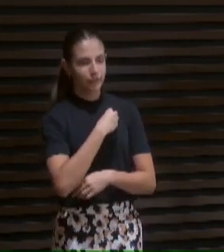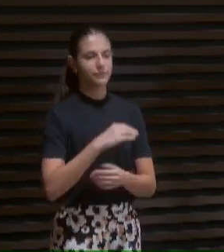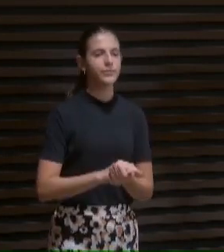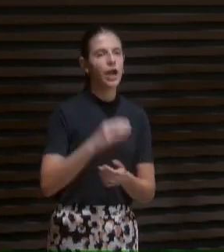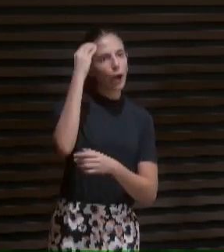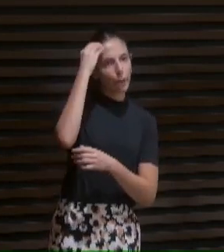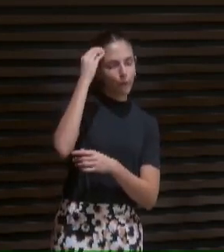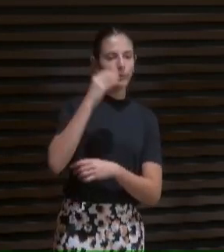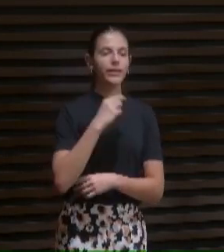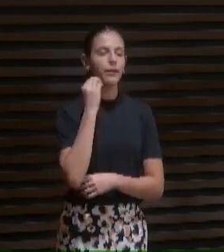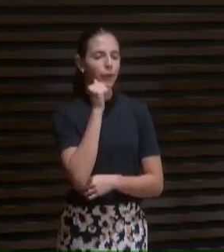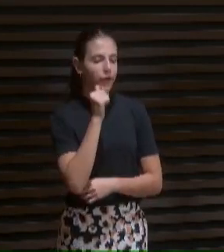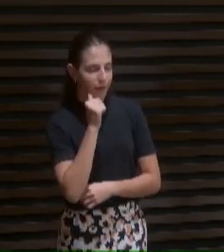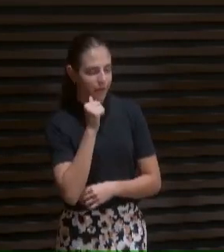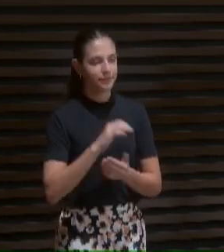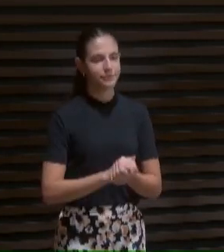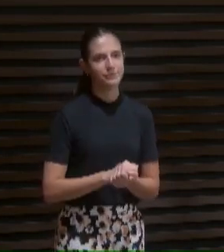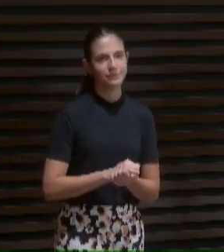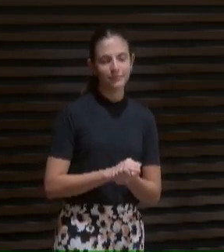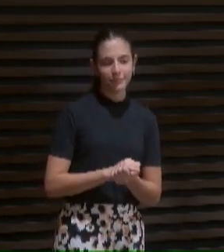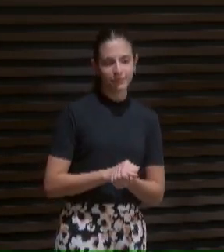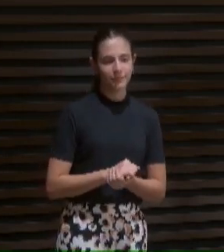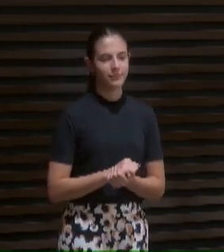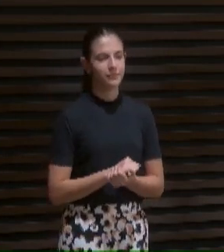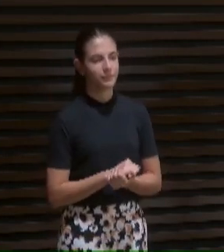fazer, não? Me dá uma mulher para fazer isso.